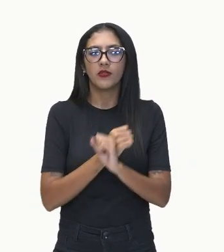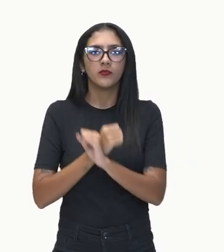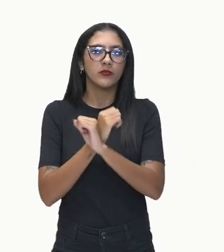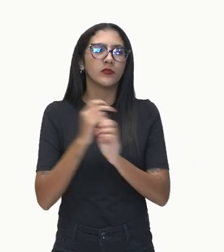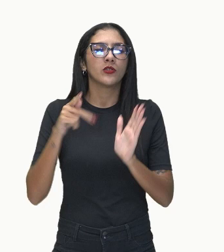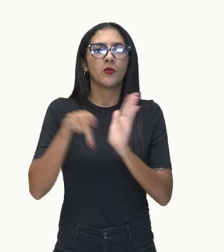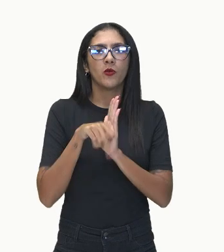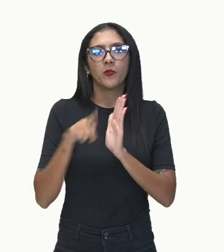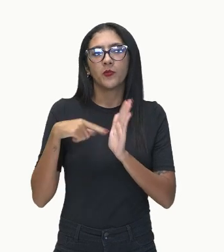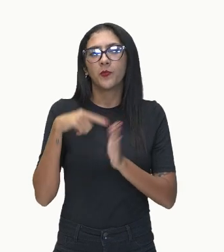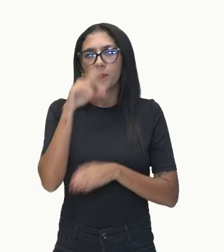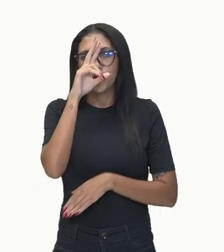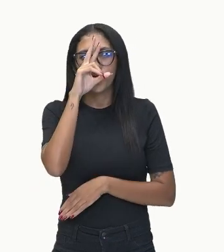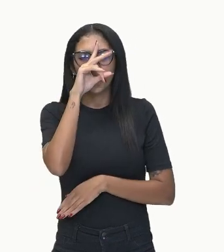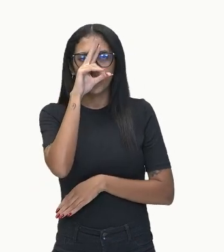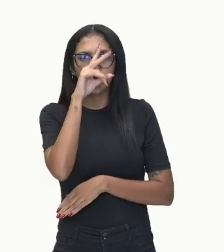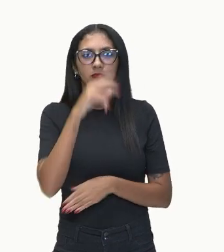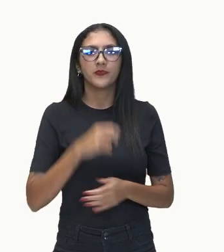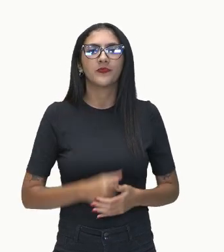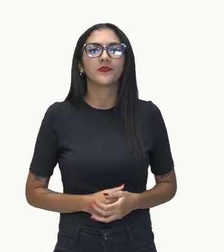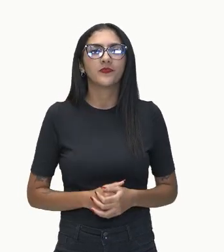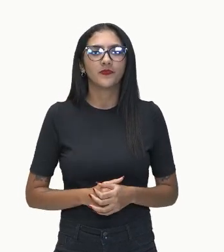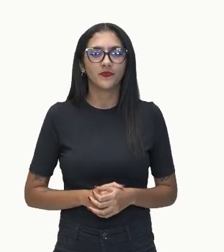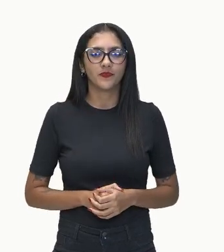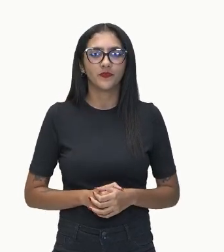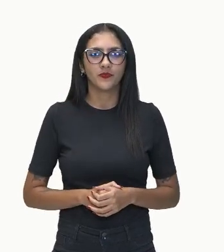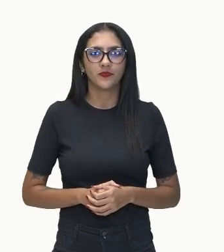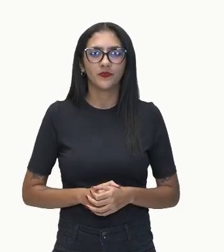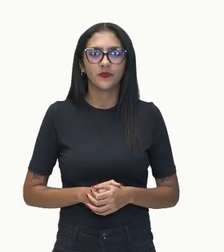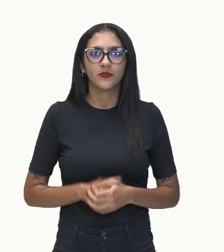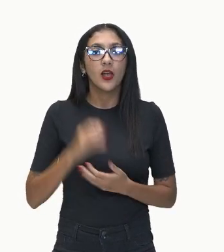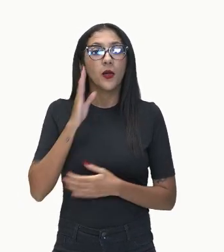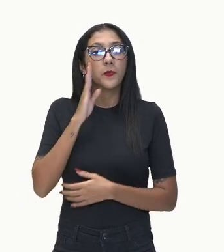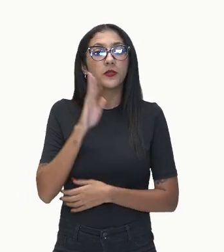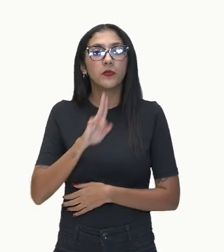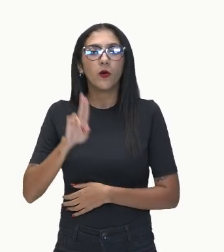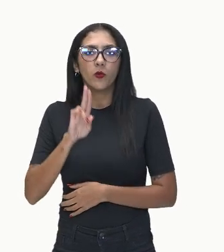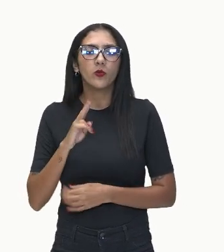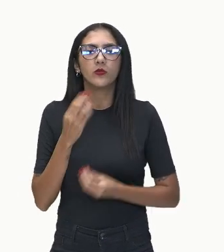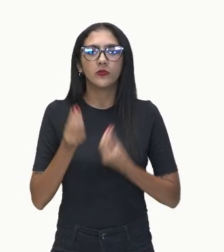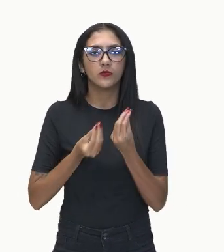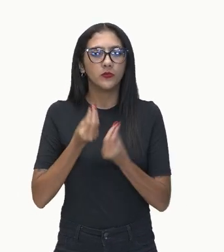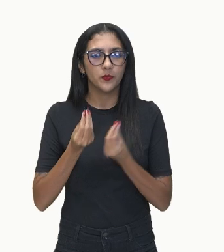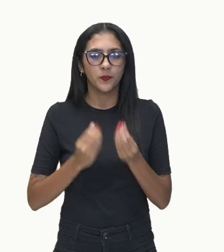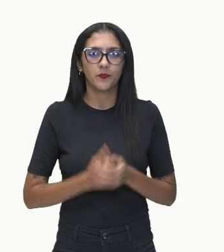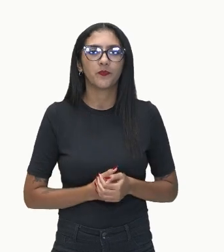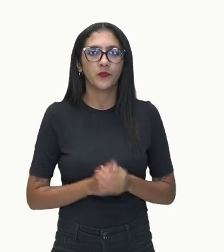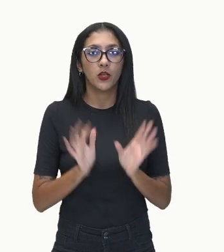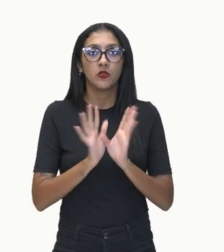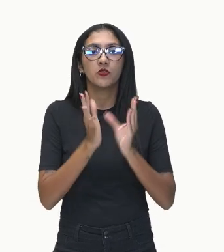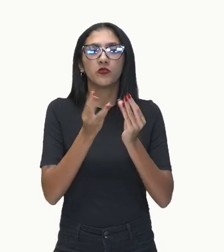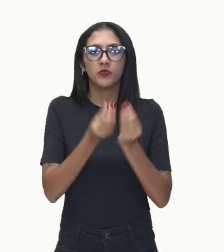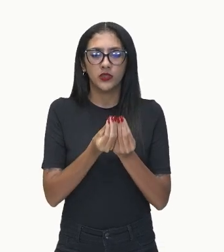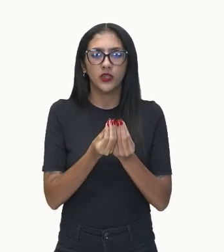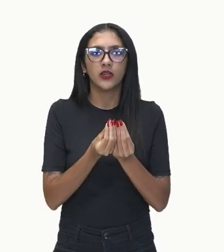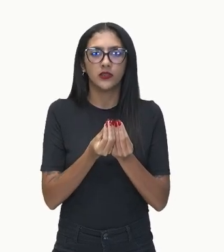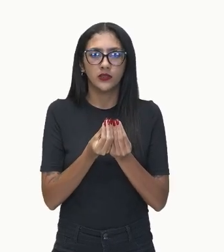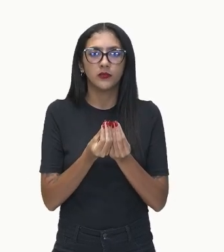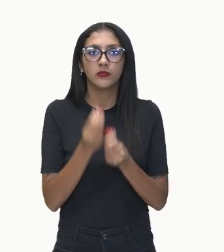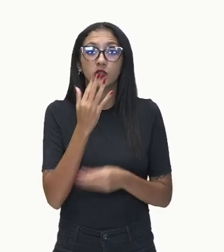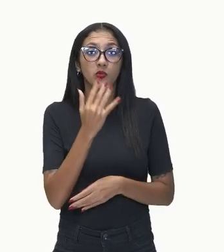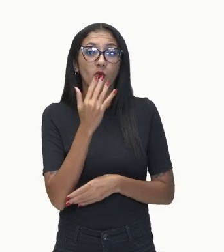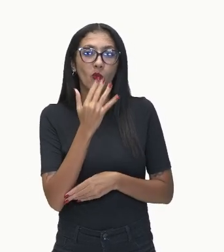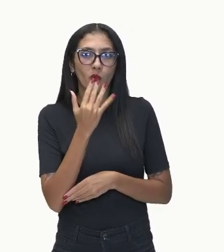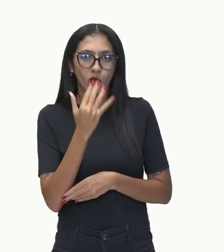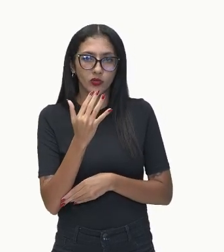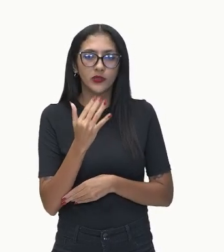por isso que é chamado de ácido fórmico. E uma das principais aplicações do ácido fórmico, ele é como fixador de pigmentos